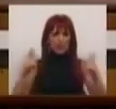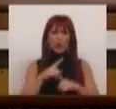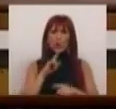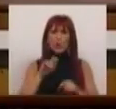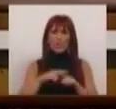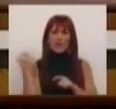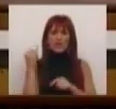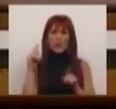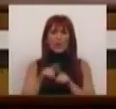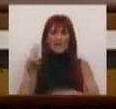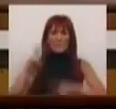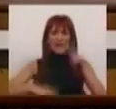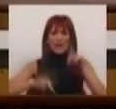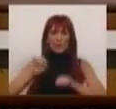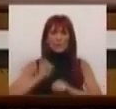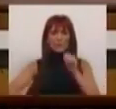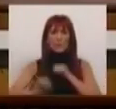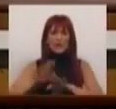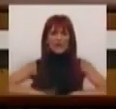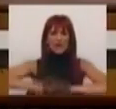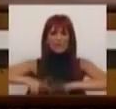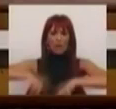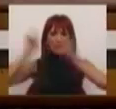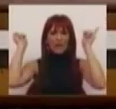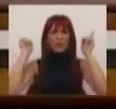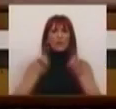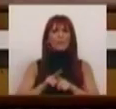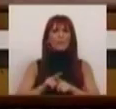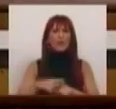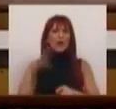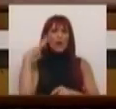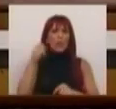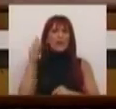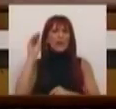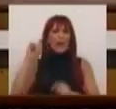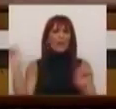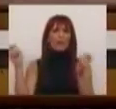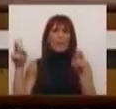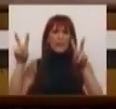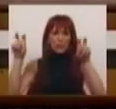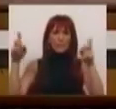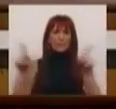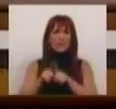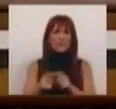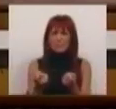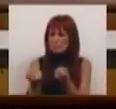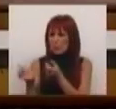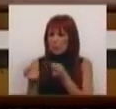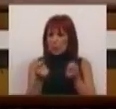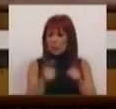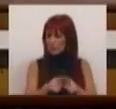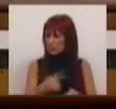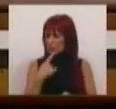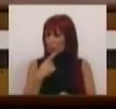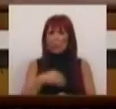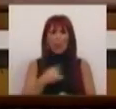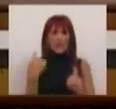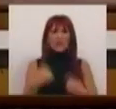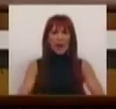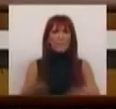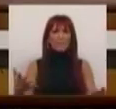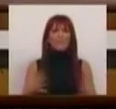chamada Instituição Financeira de Desenvolvimento, vulgo Banco de Fomento, são escassas, mas bastante